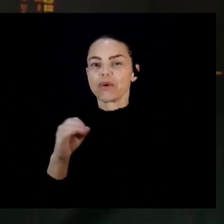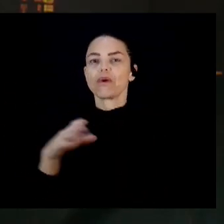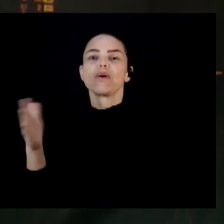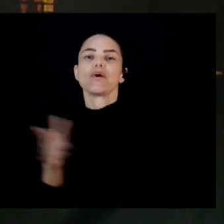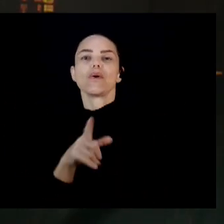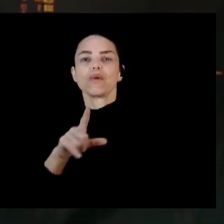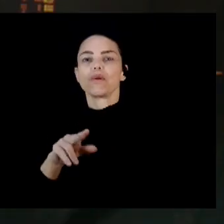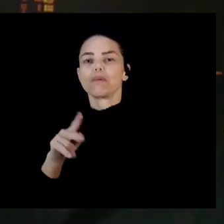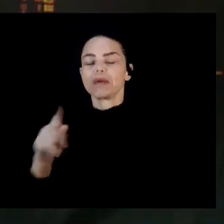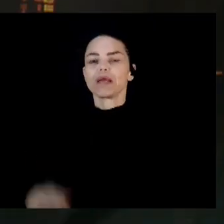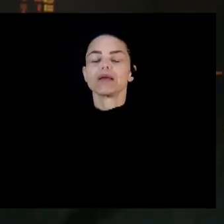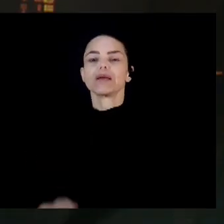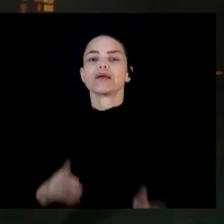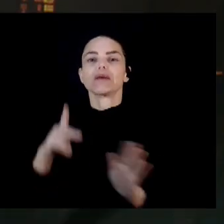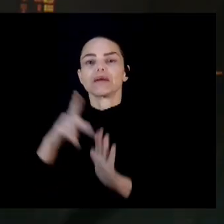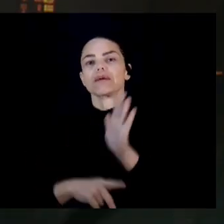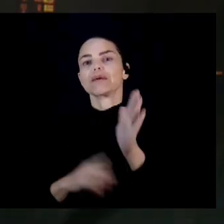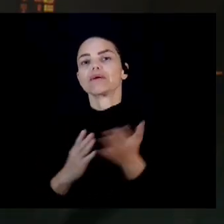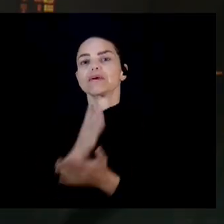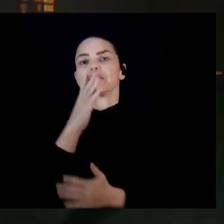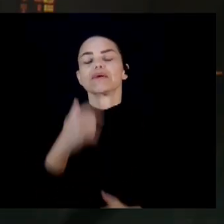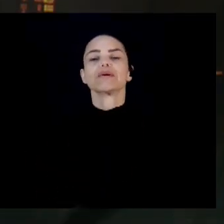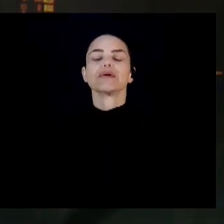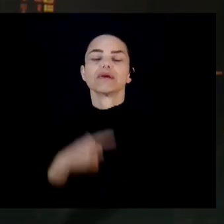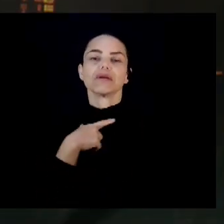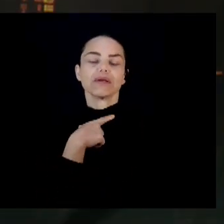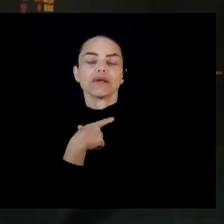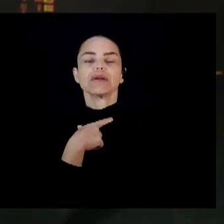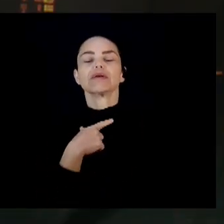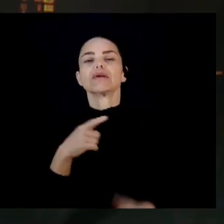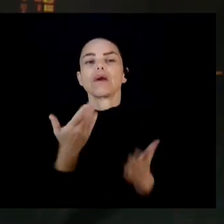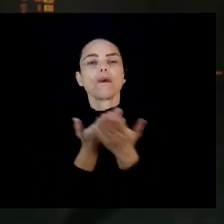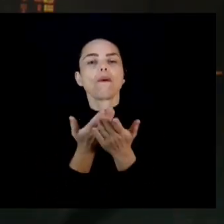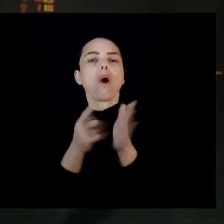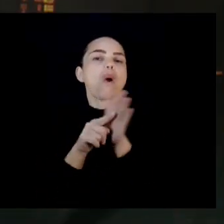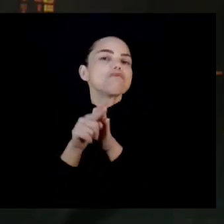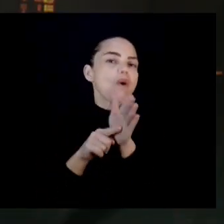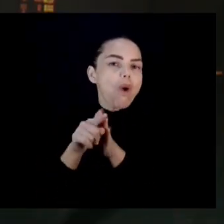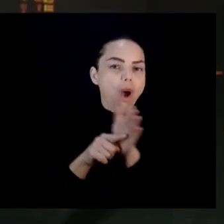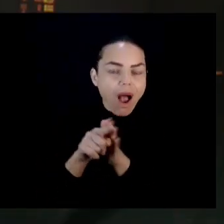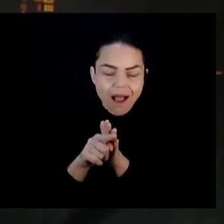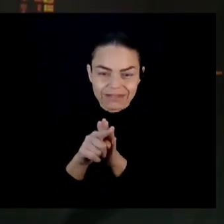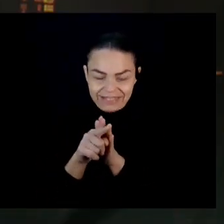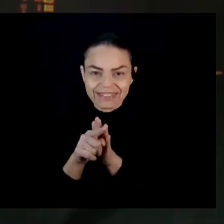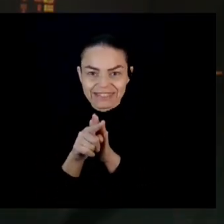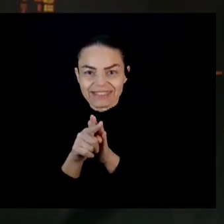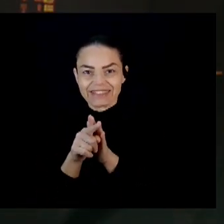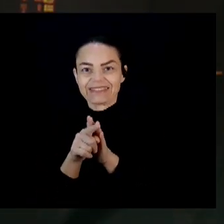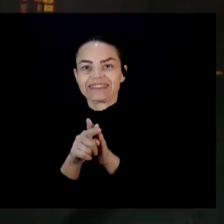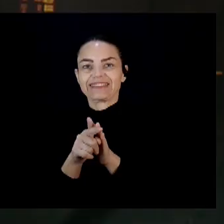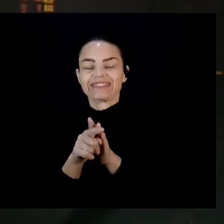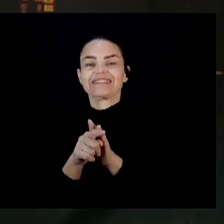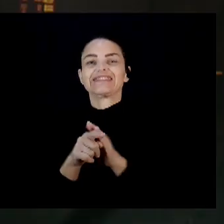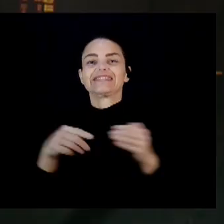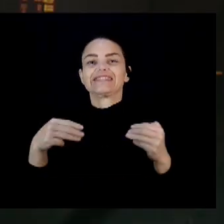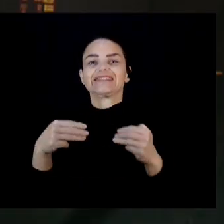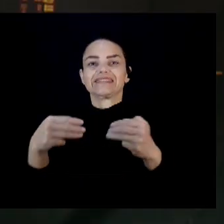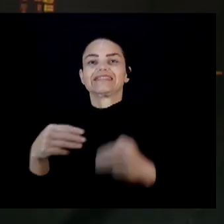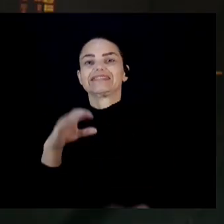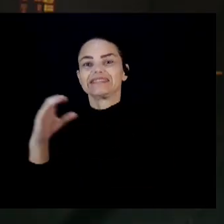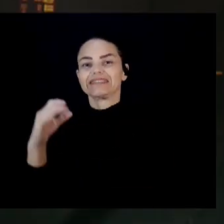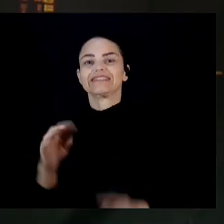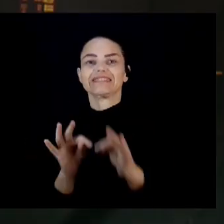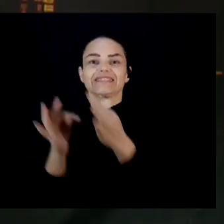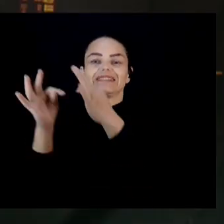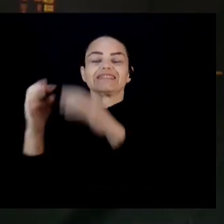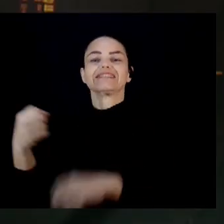aprovado pela FINEP, que é uma financiadora de estudos e projetos ligada ao Ministério da Ciência, Tecnologia e Inovação,